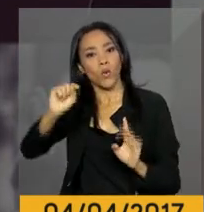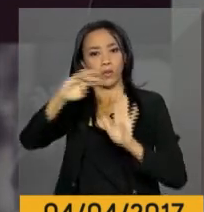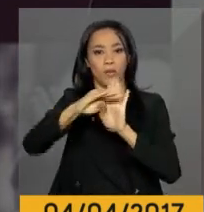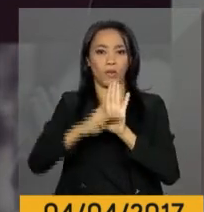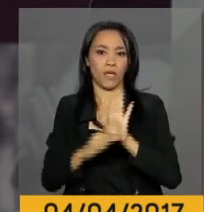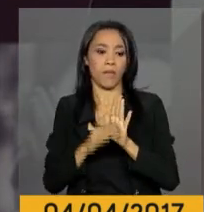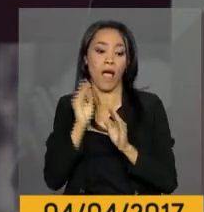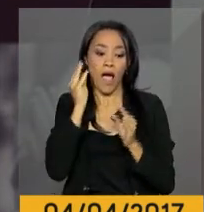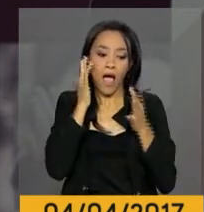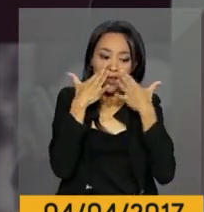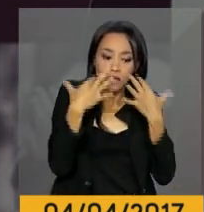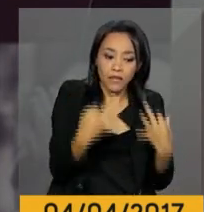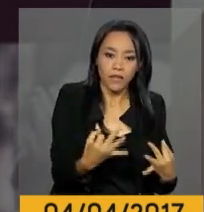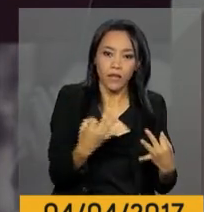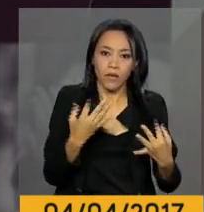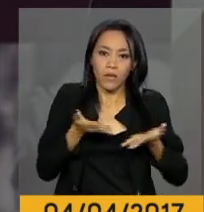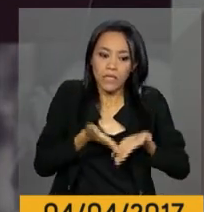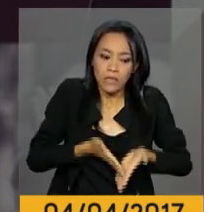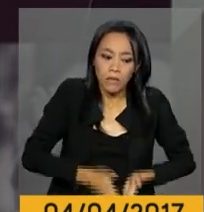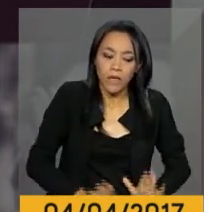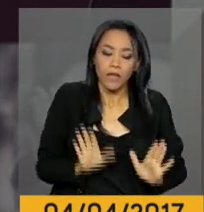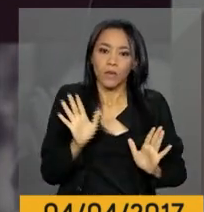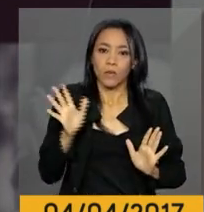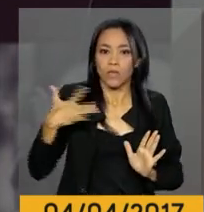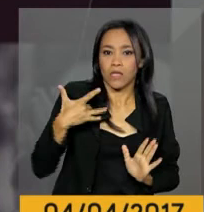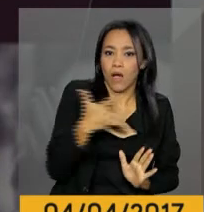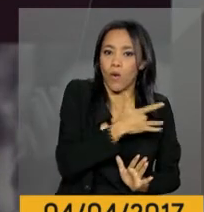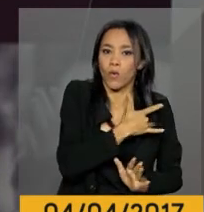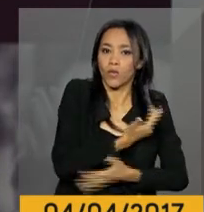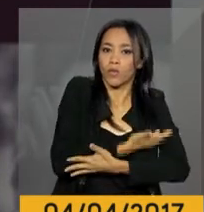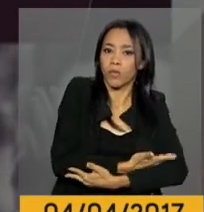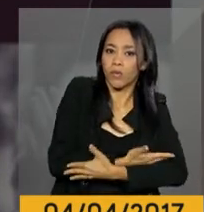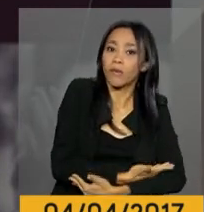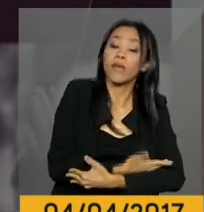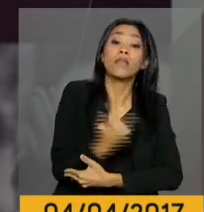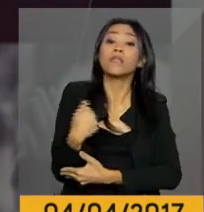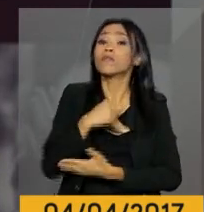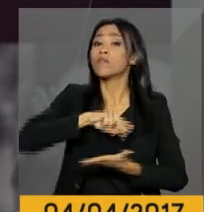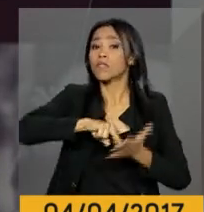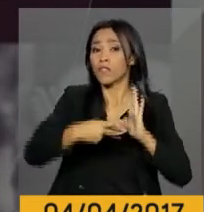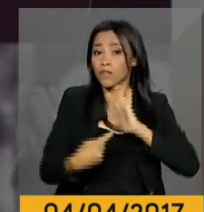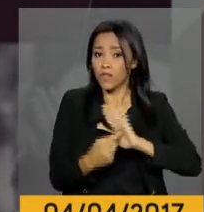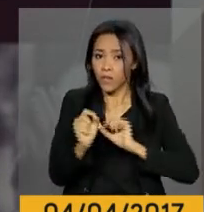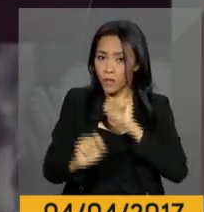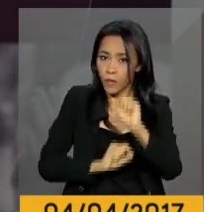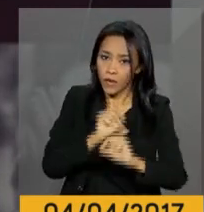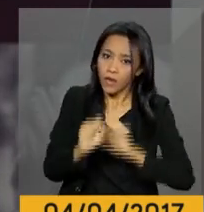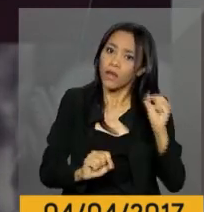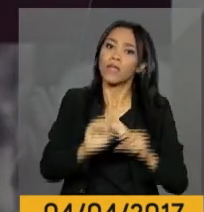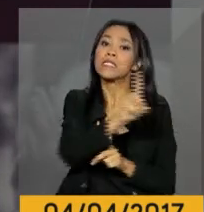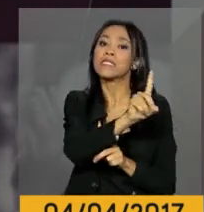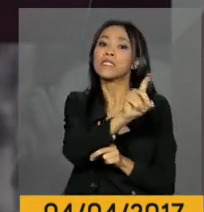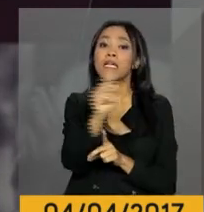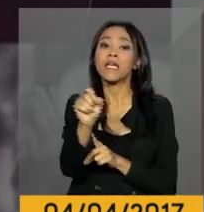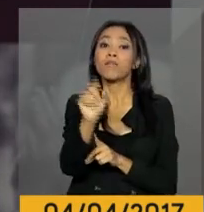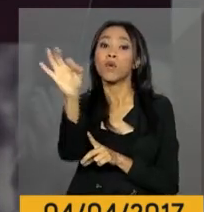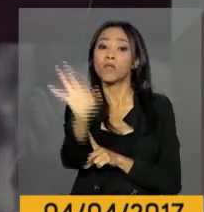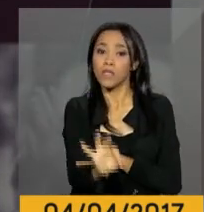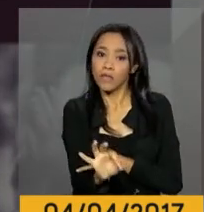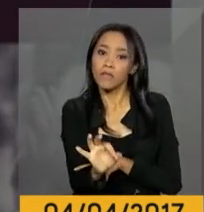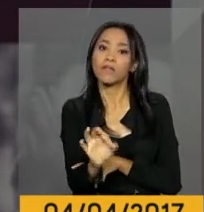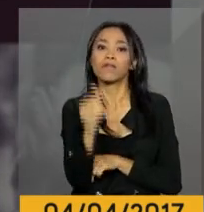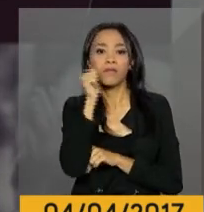ao parto, ao nascimento e à saúde da criança, o que significa 100% das gestantes